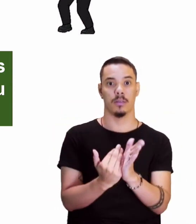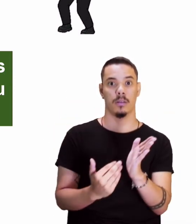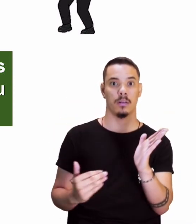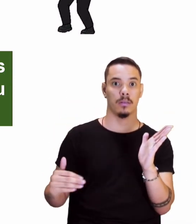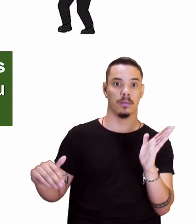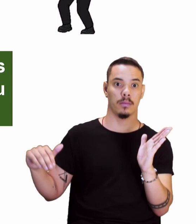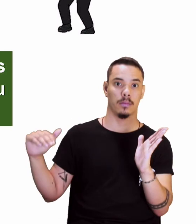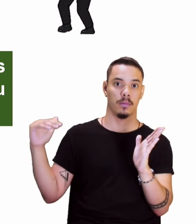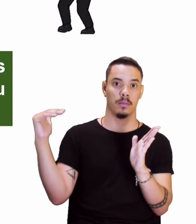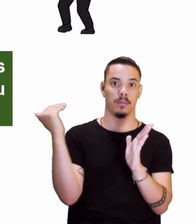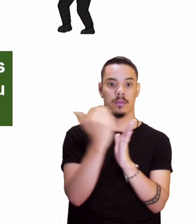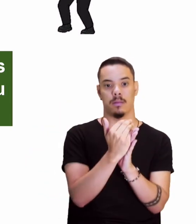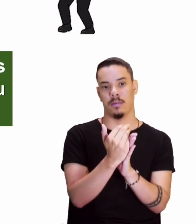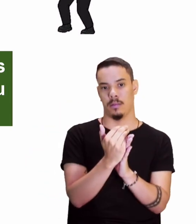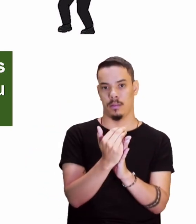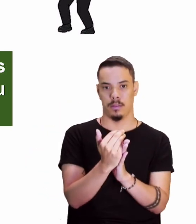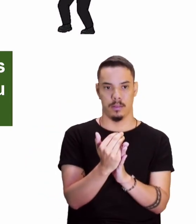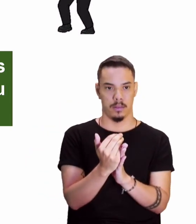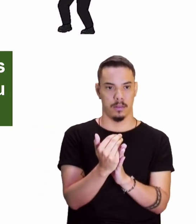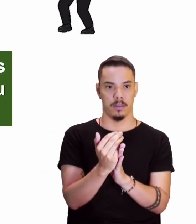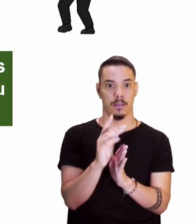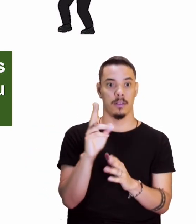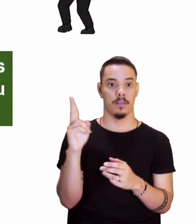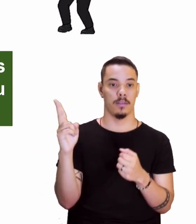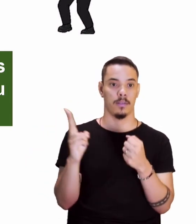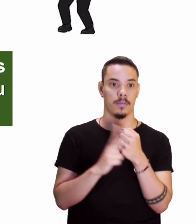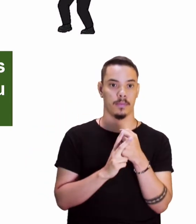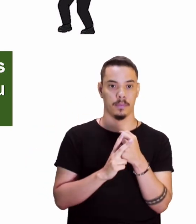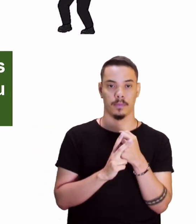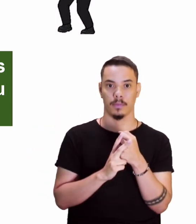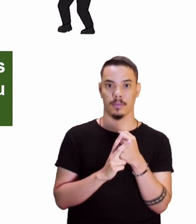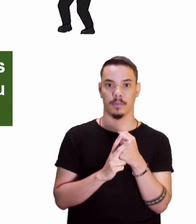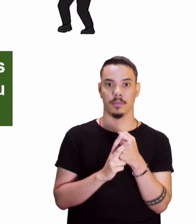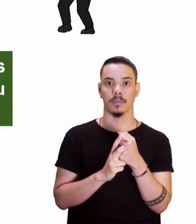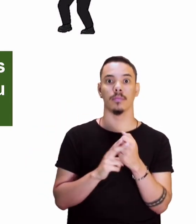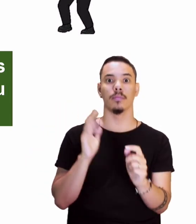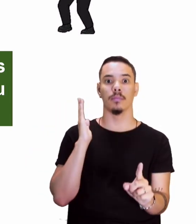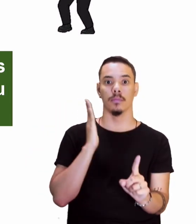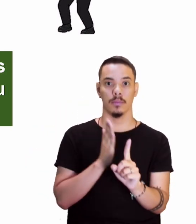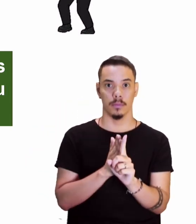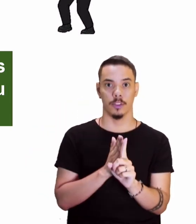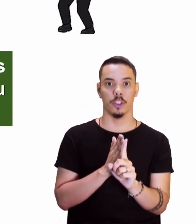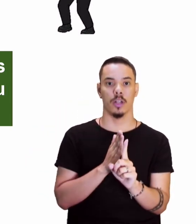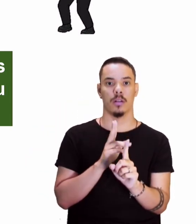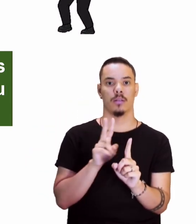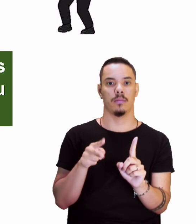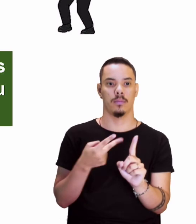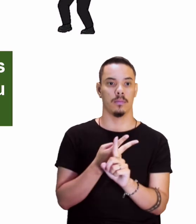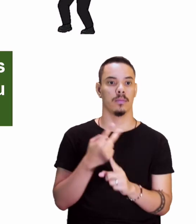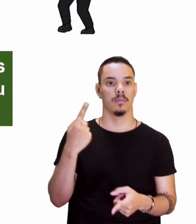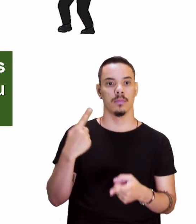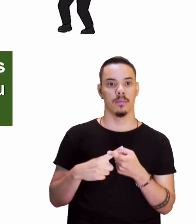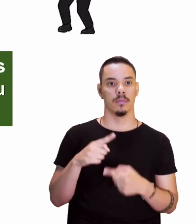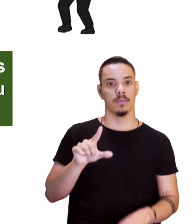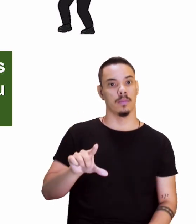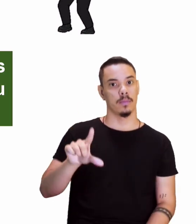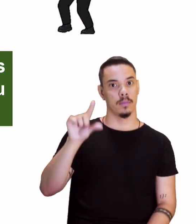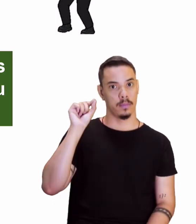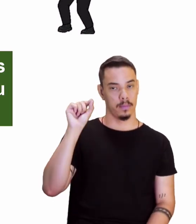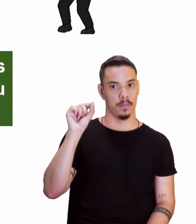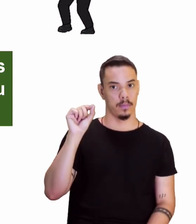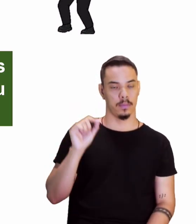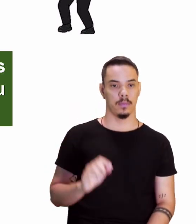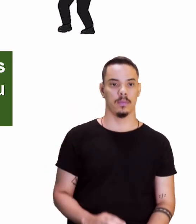tá bom? Ó, ele é verbo transitivo direto, no sentido de escolha,